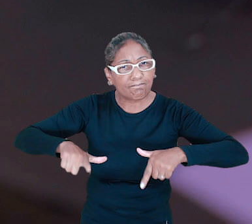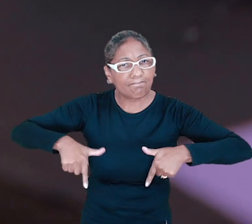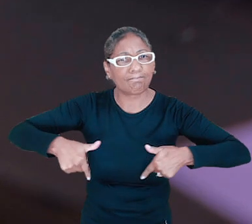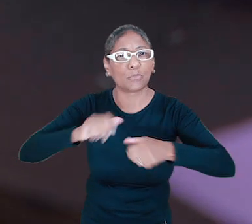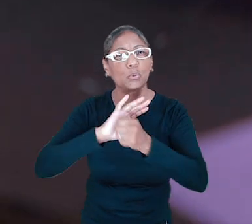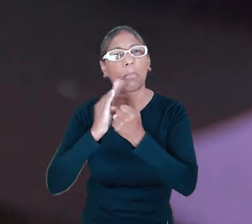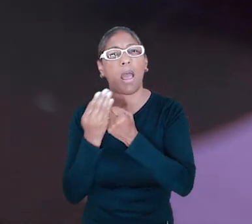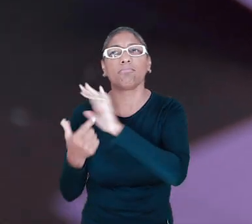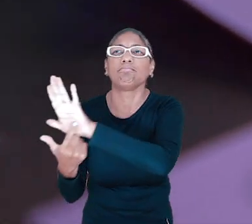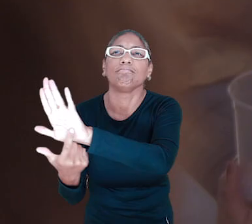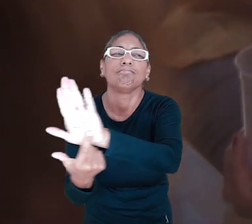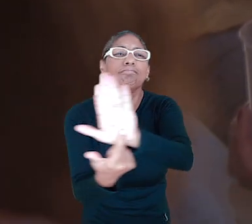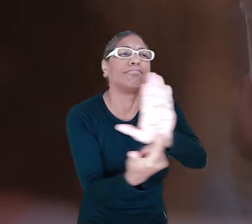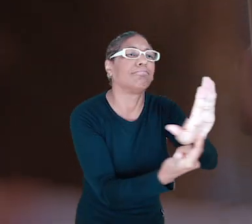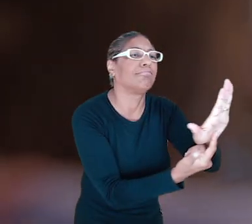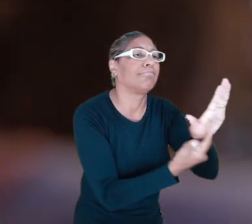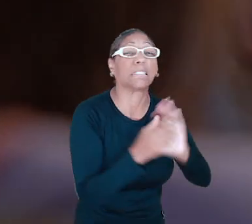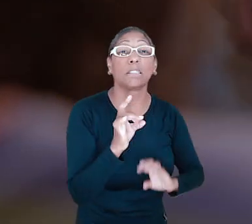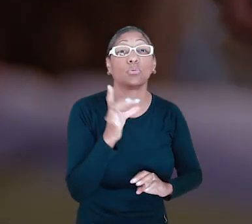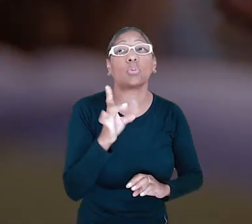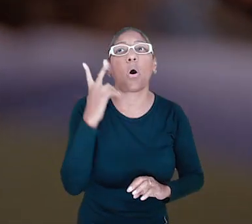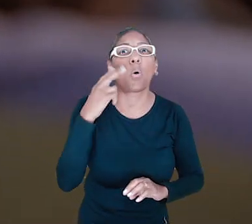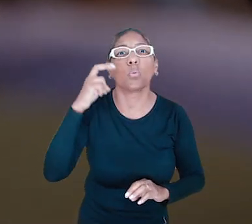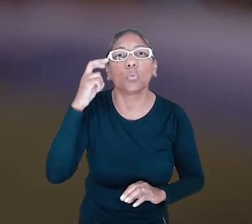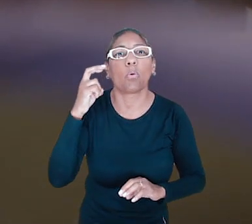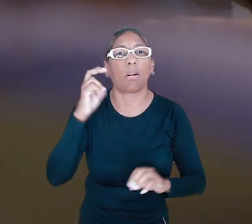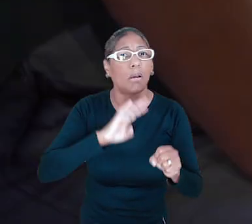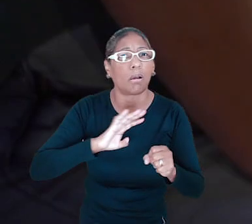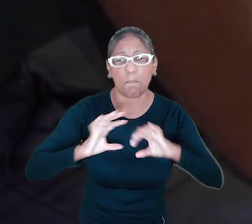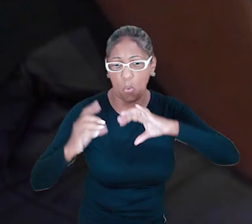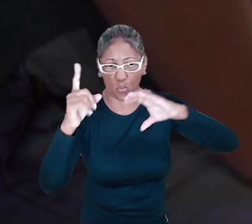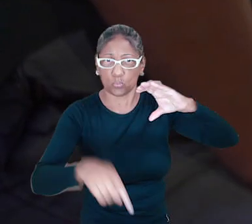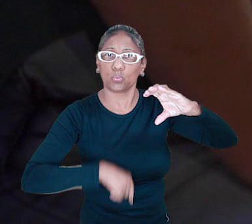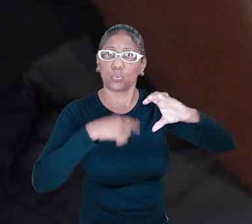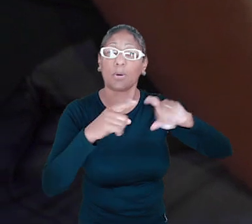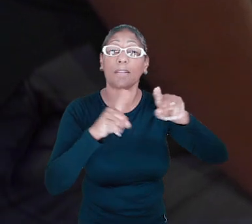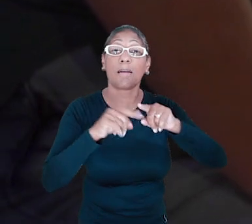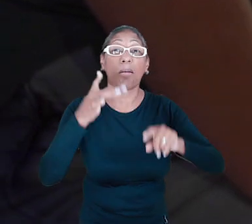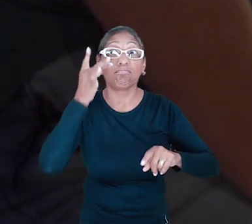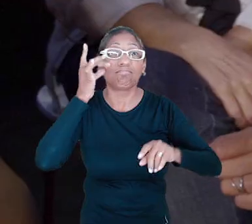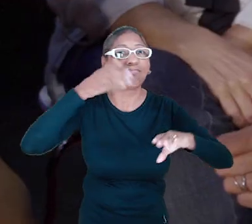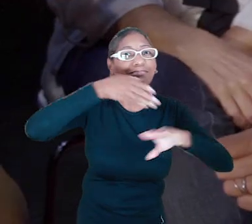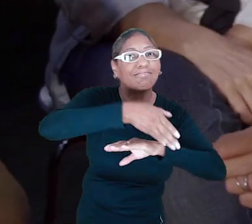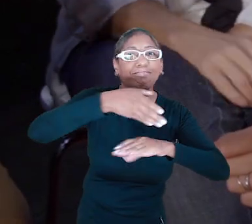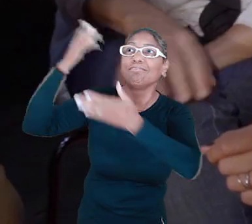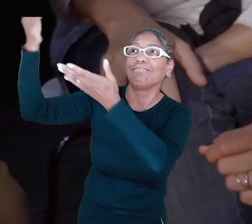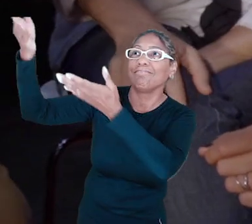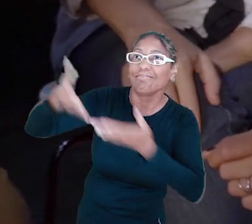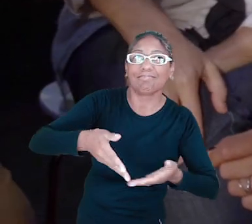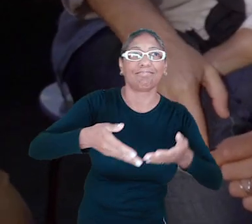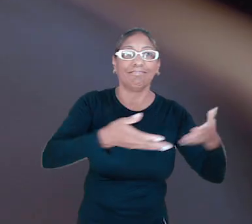potencializar a gastronomia do bairro para todo mundo, e não só a gastronomia, como a cultura, como a presença das pessoas no bairro, trazer pessoas de